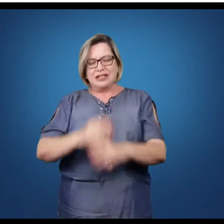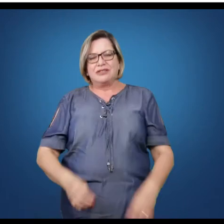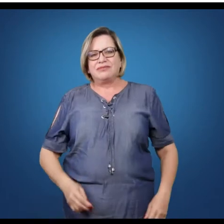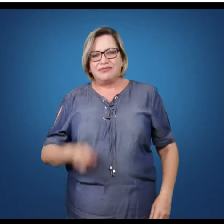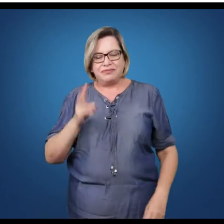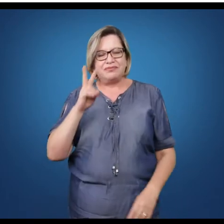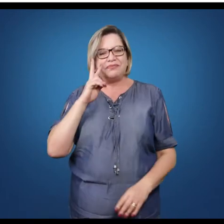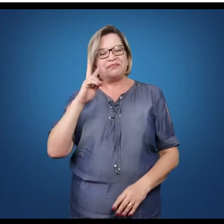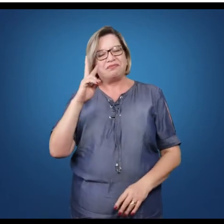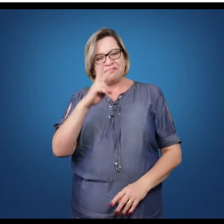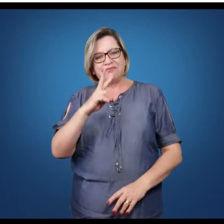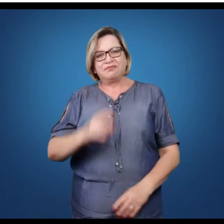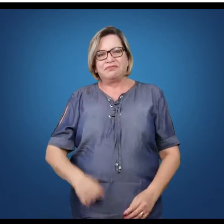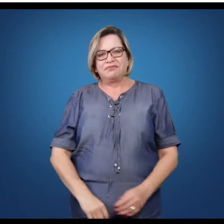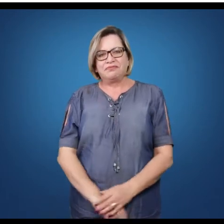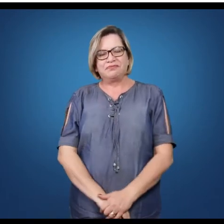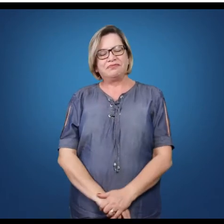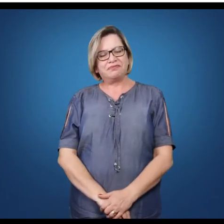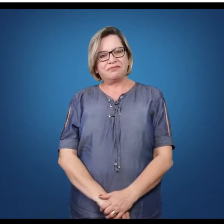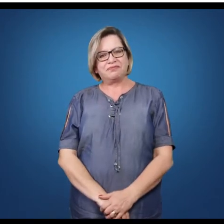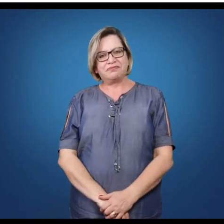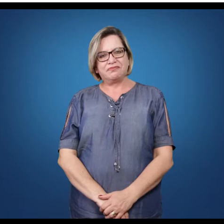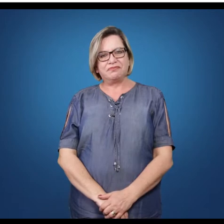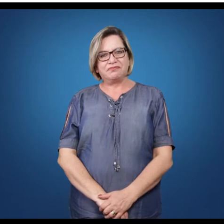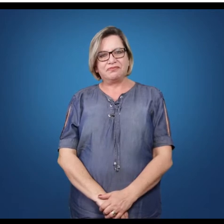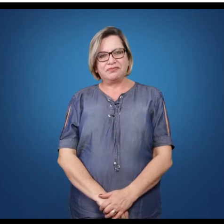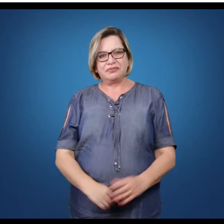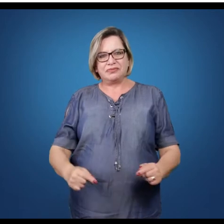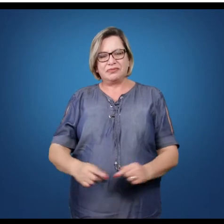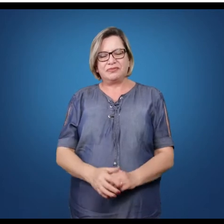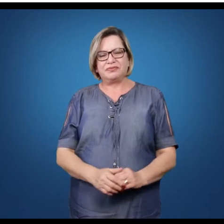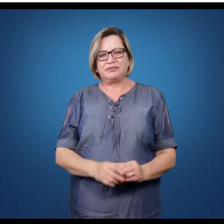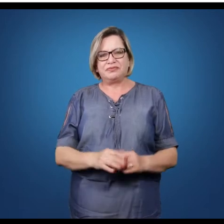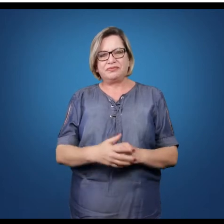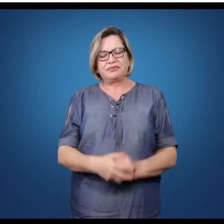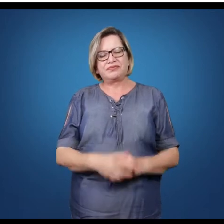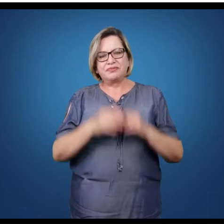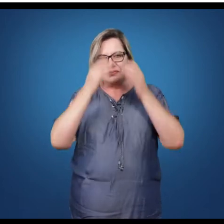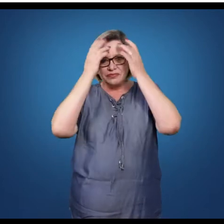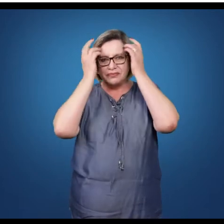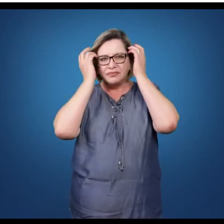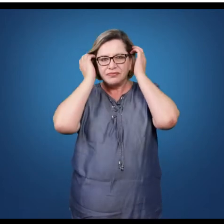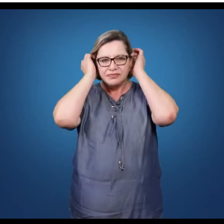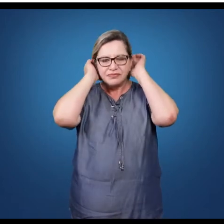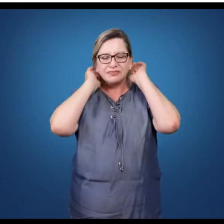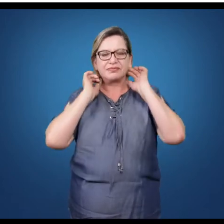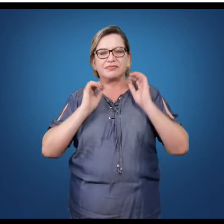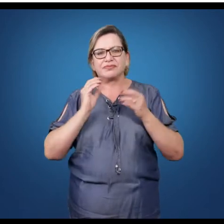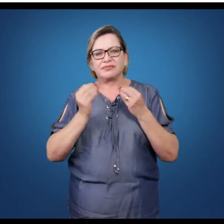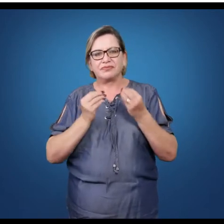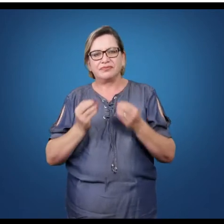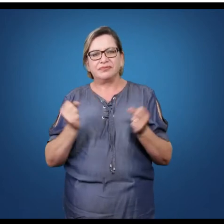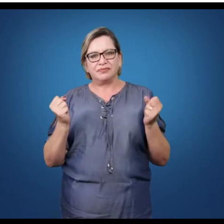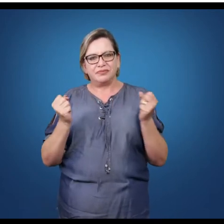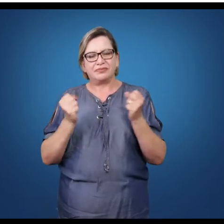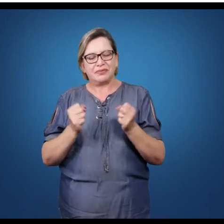aí. Retorna para a fila pelas laterais, lateral da quadra, pode